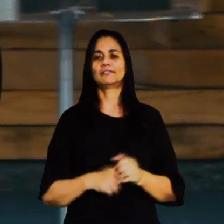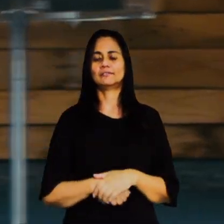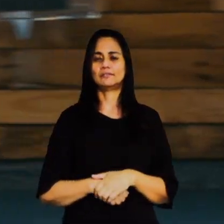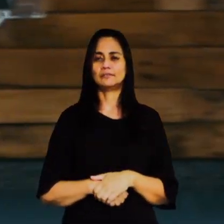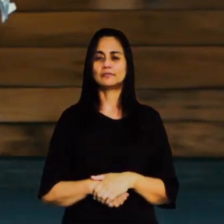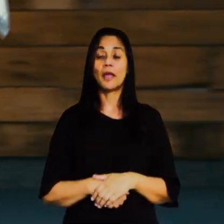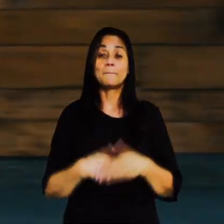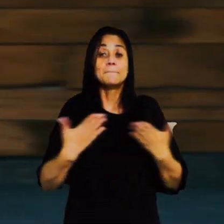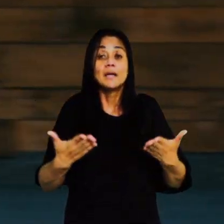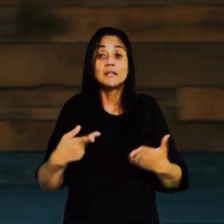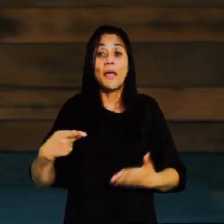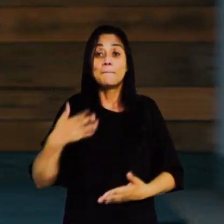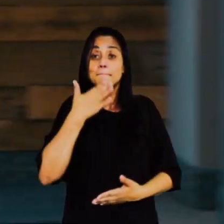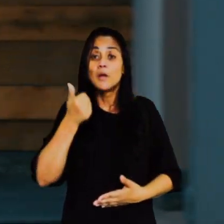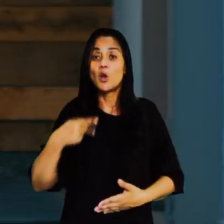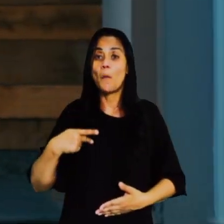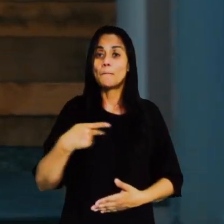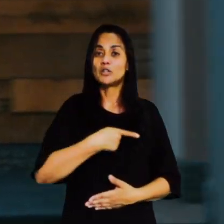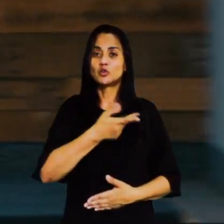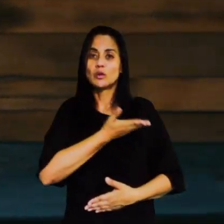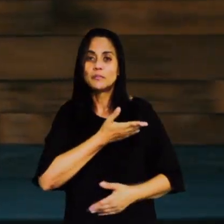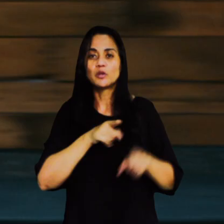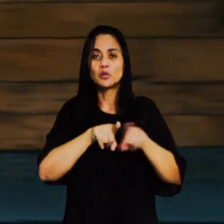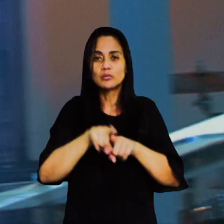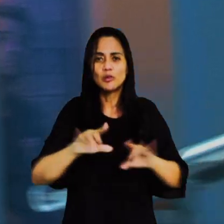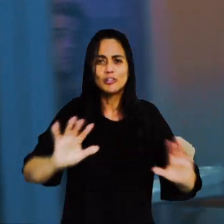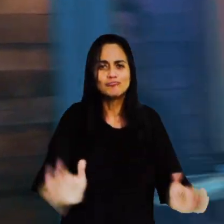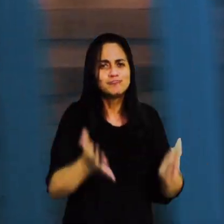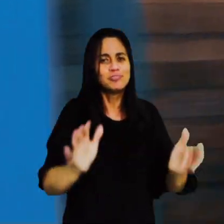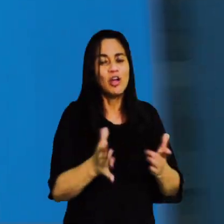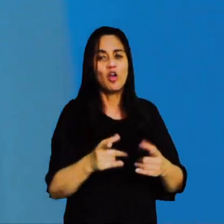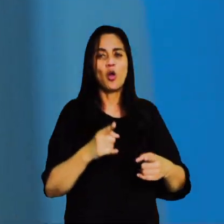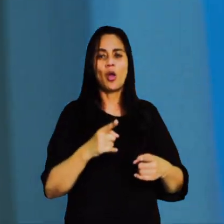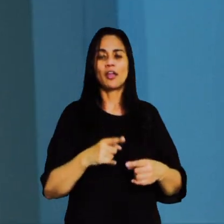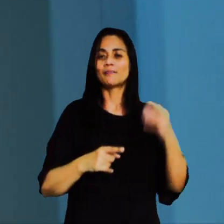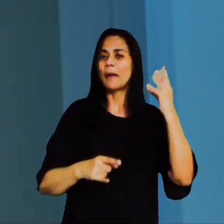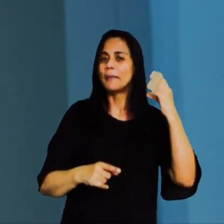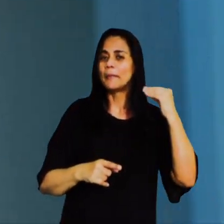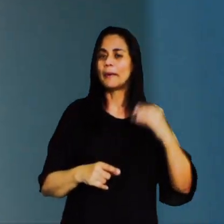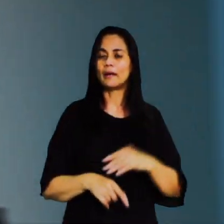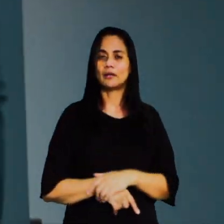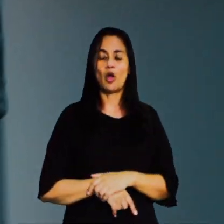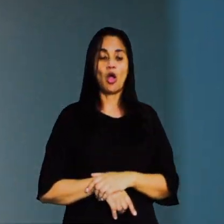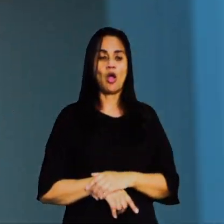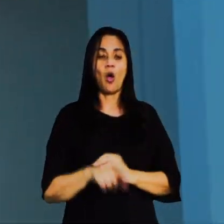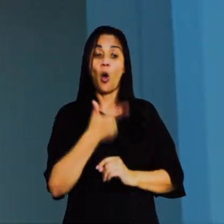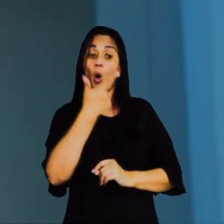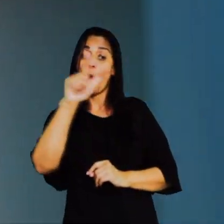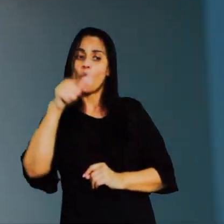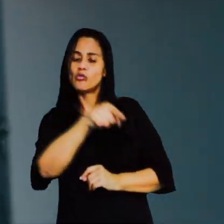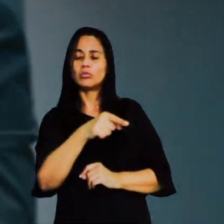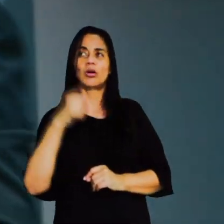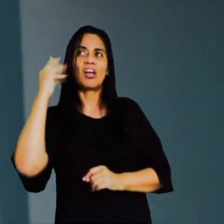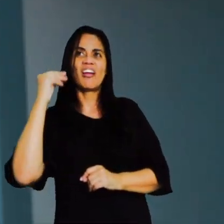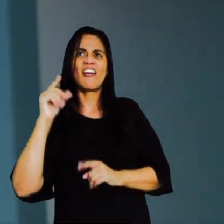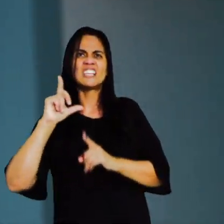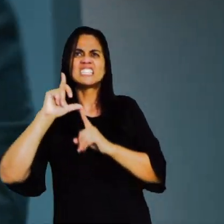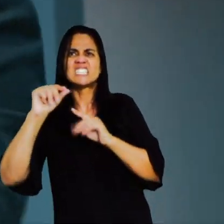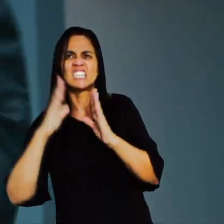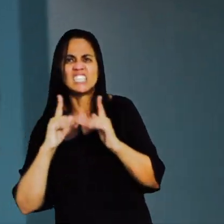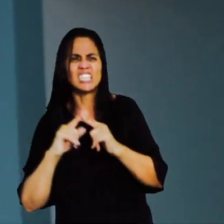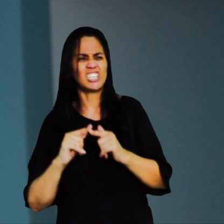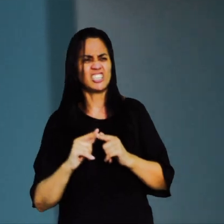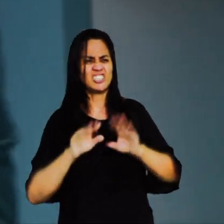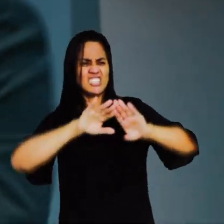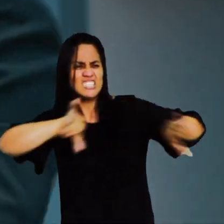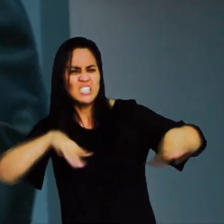ter um pastor, ter um amigo, ter um irmão que estimula isso do que fica na tua orelha assim. Sai da igreja. Vai para outra. Divide.